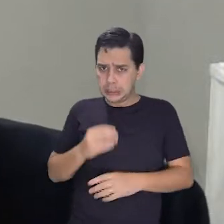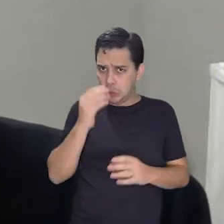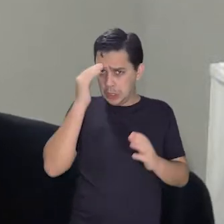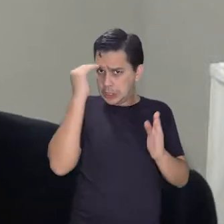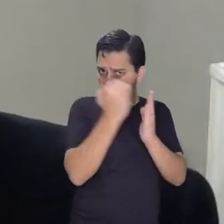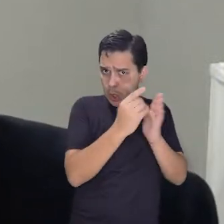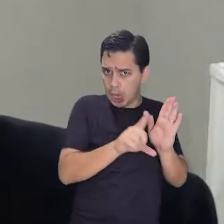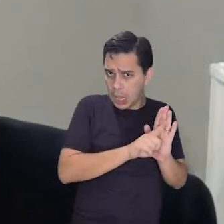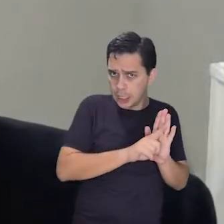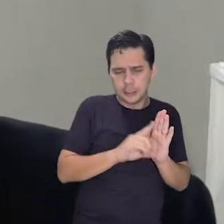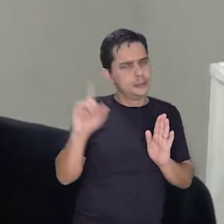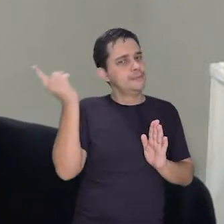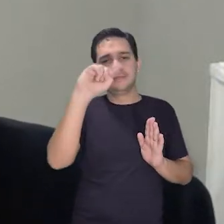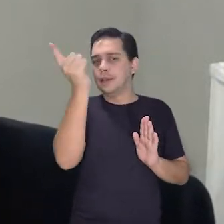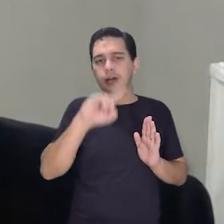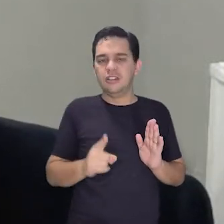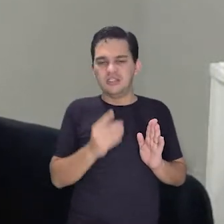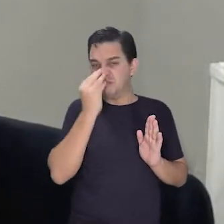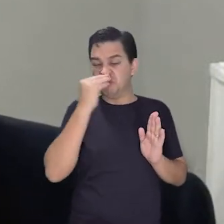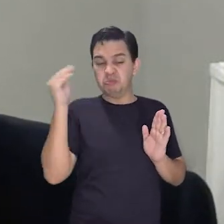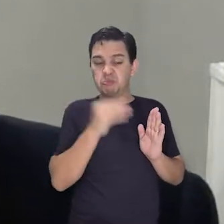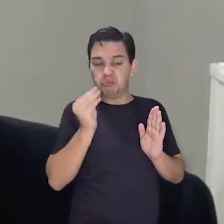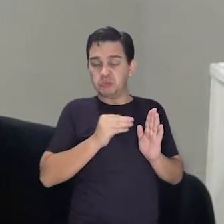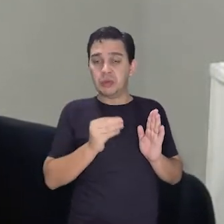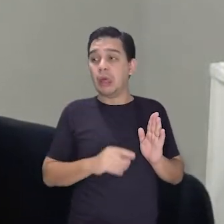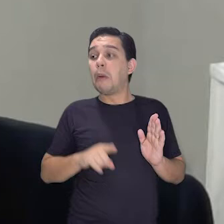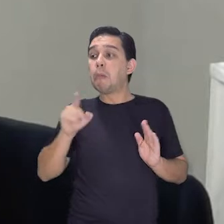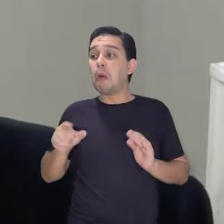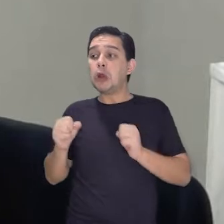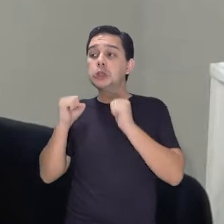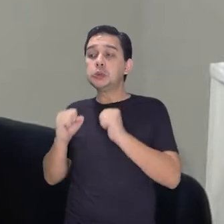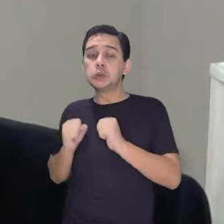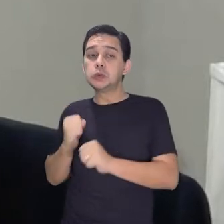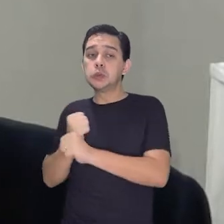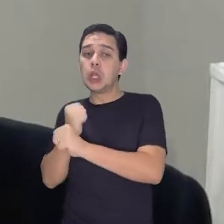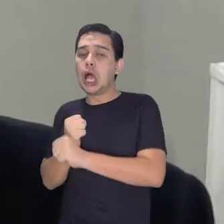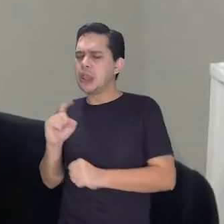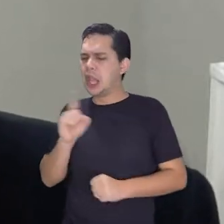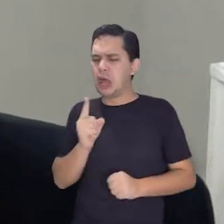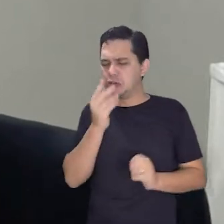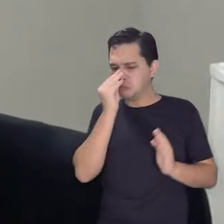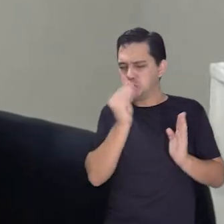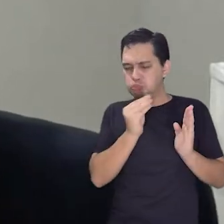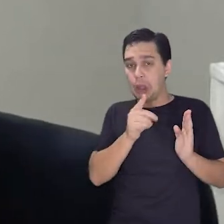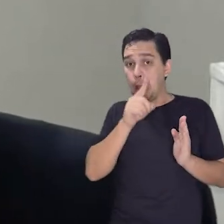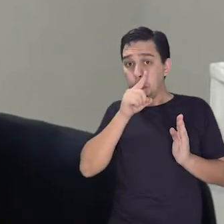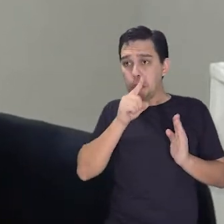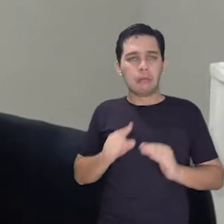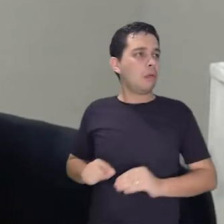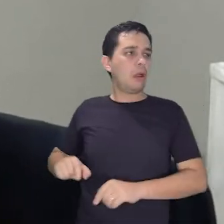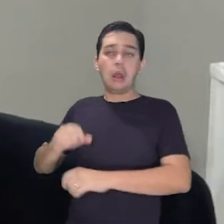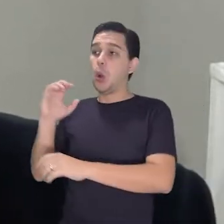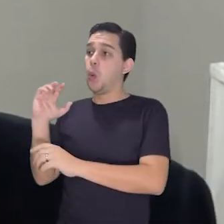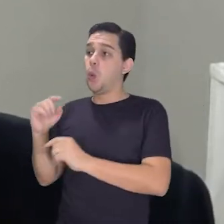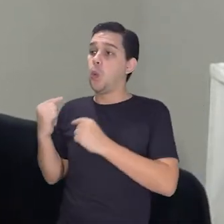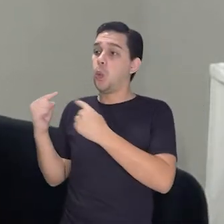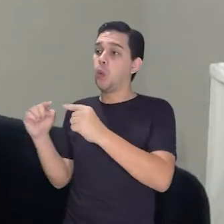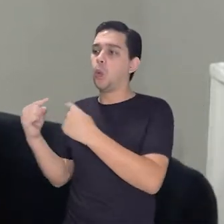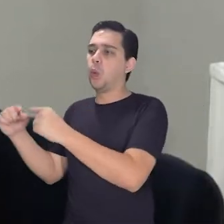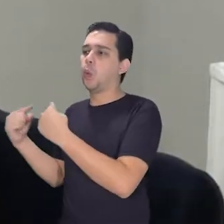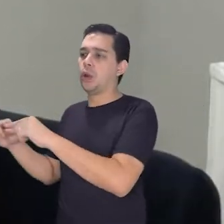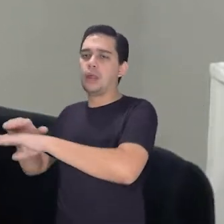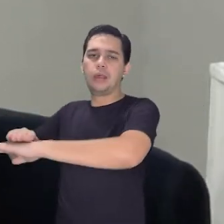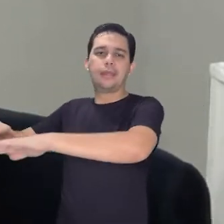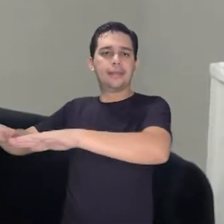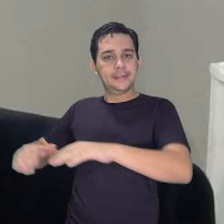da prefeitura, não contaram com autorização do gestor da unidade de conservação e foram mantidas ali com base em